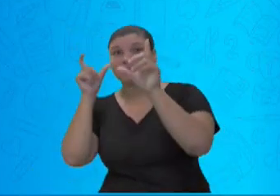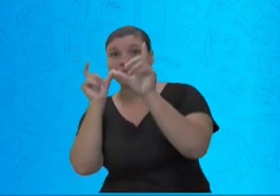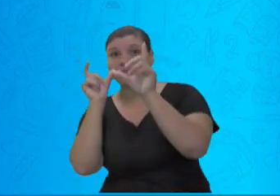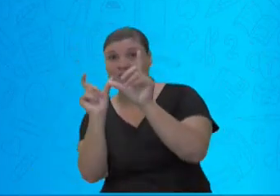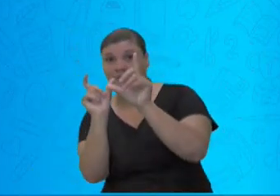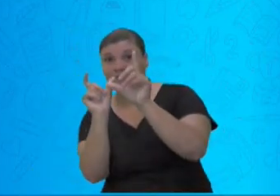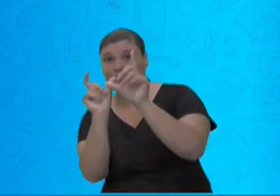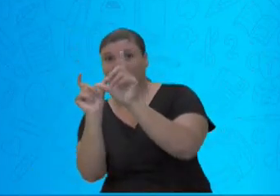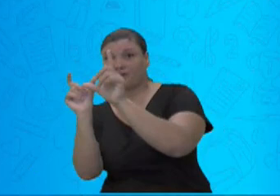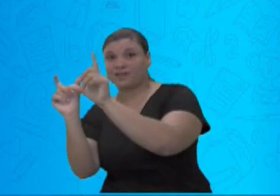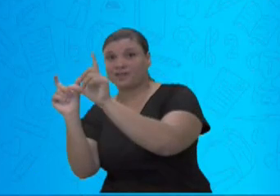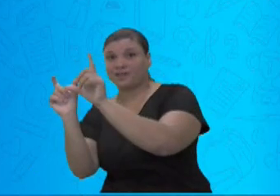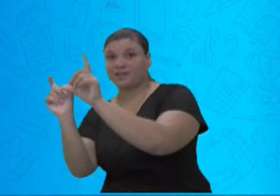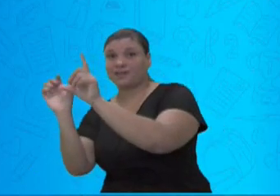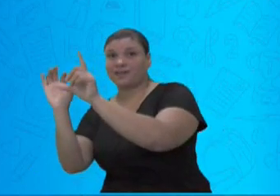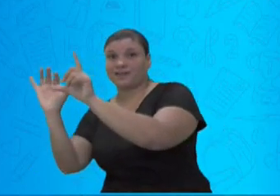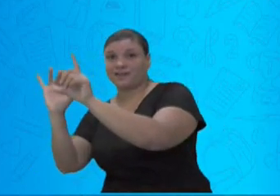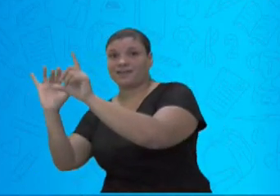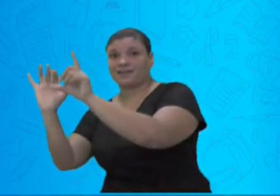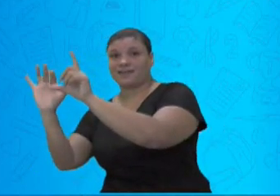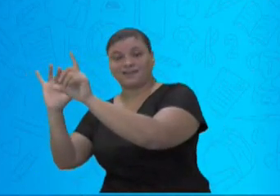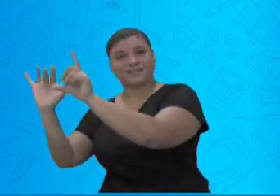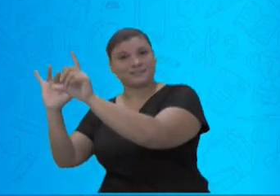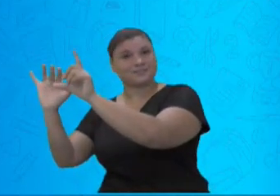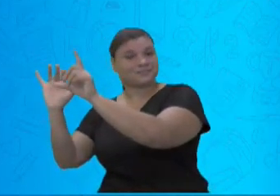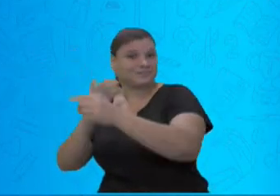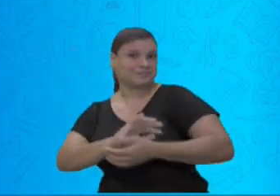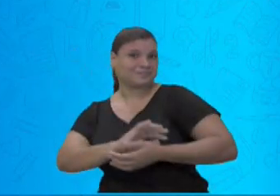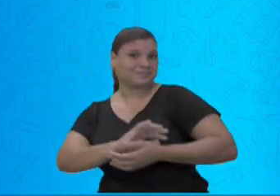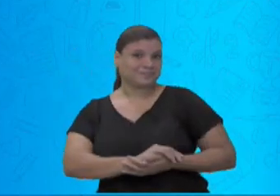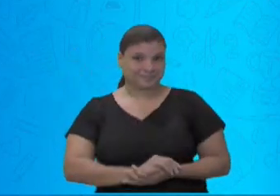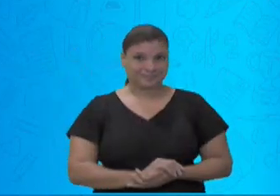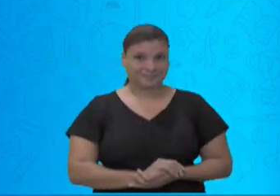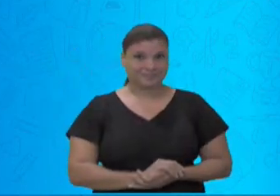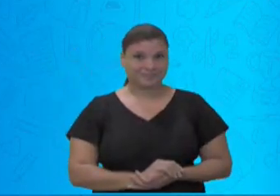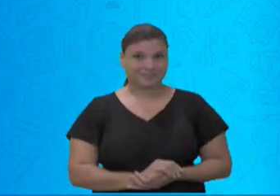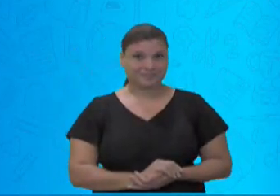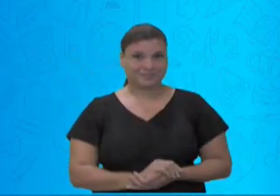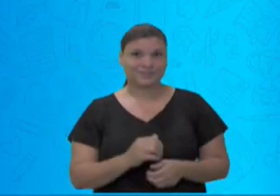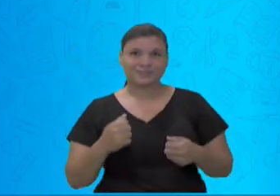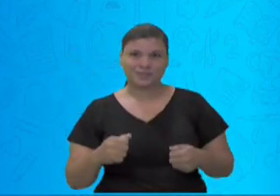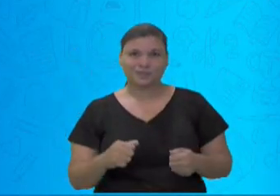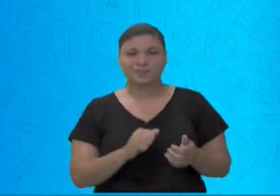seu celular na imagem que aparece no canto da tela. Não deixem de